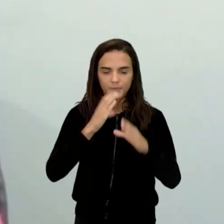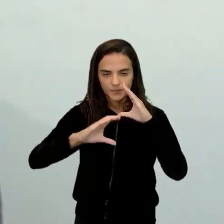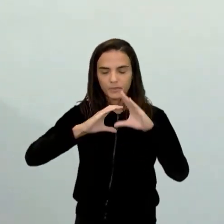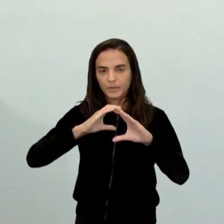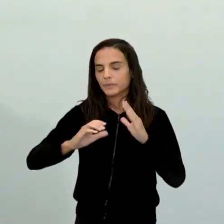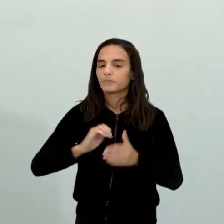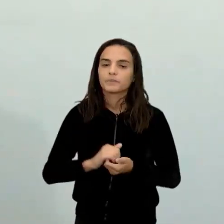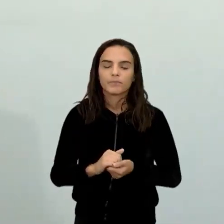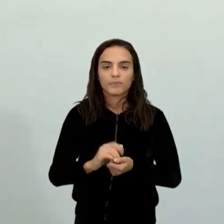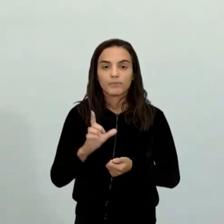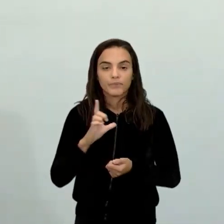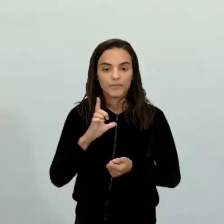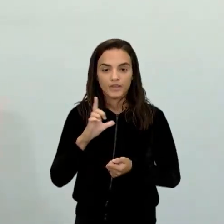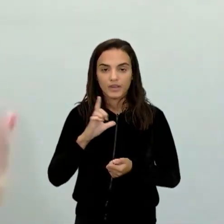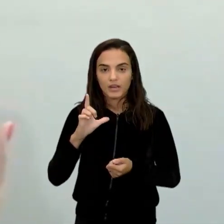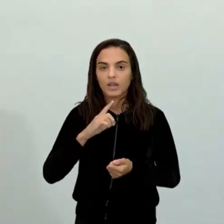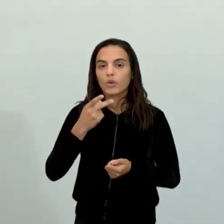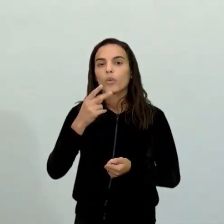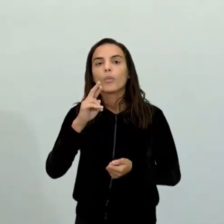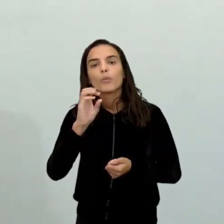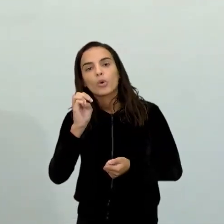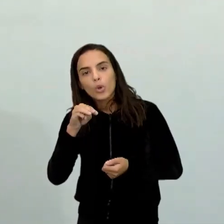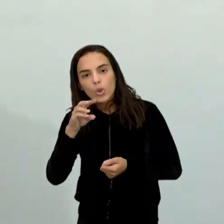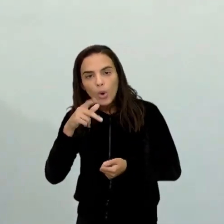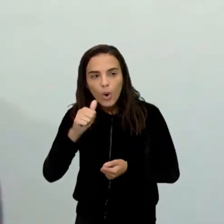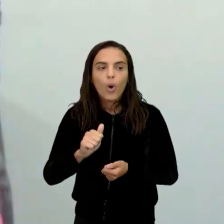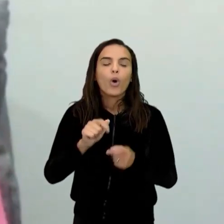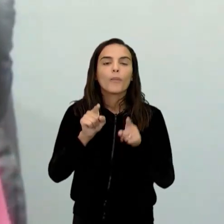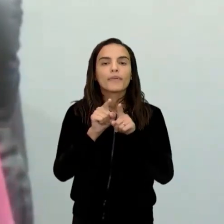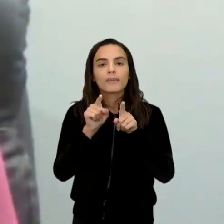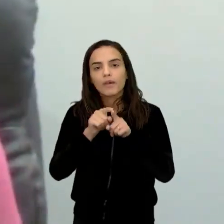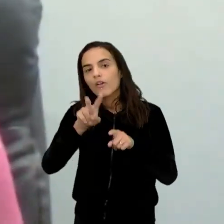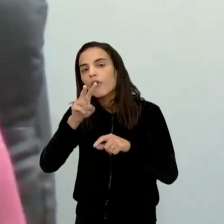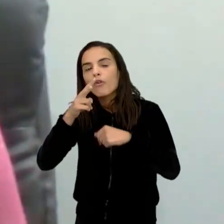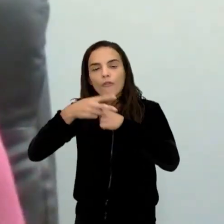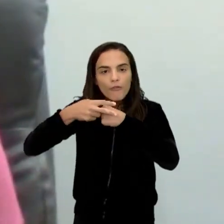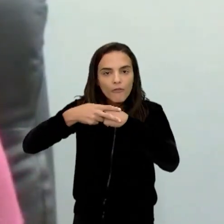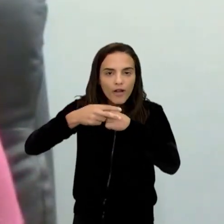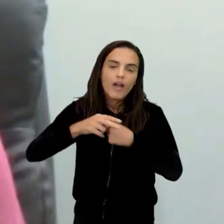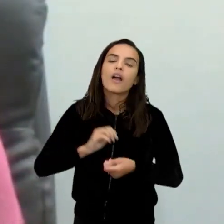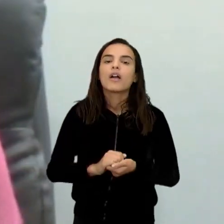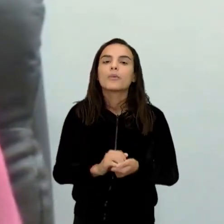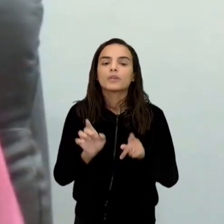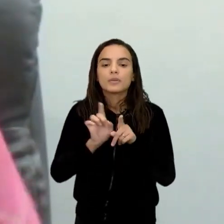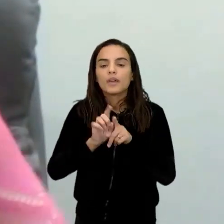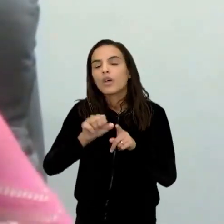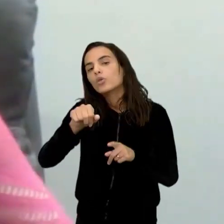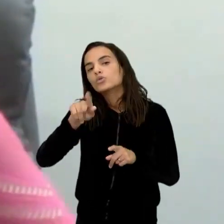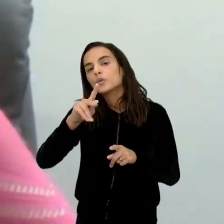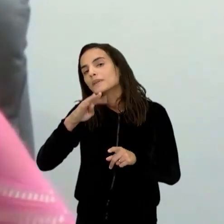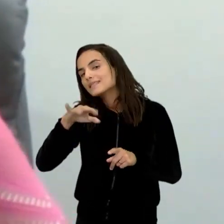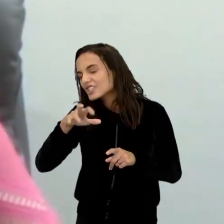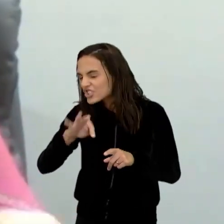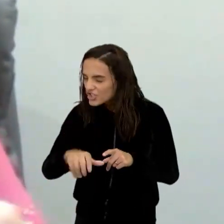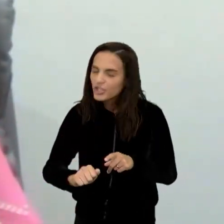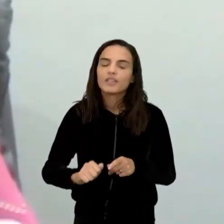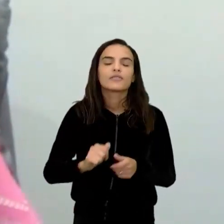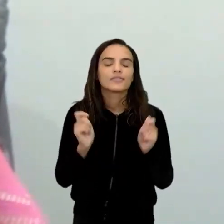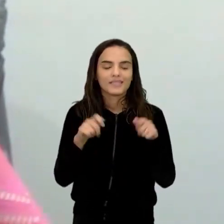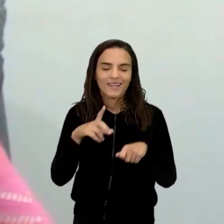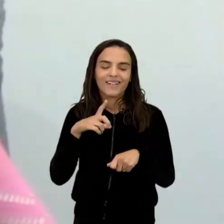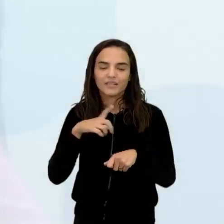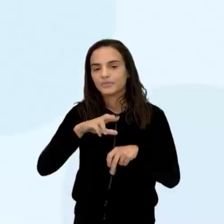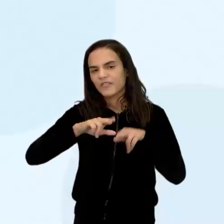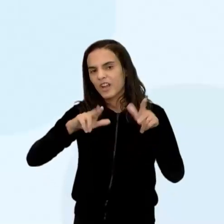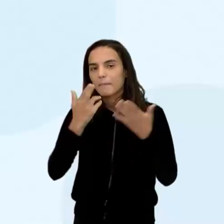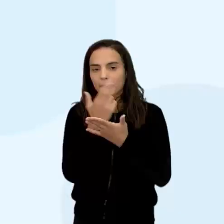comunicação. Tem o pronome, tem o verbo, tem o substantivo, tá? Então, tem